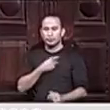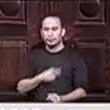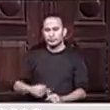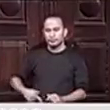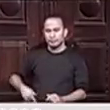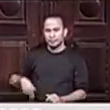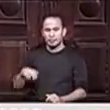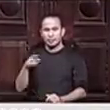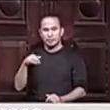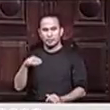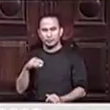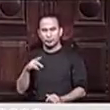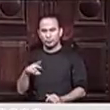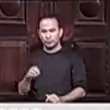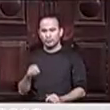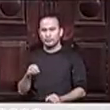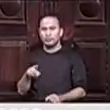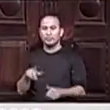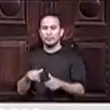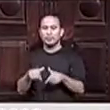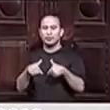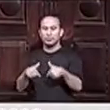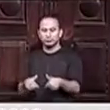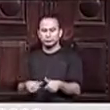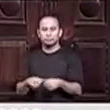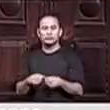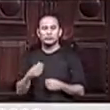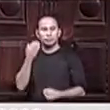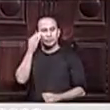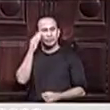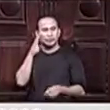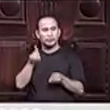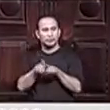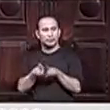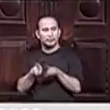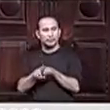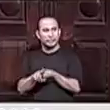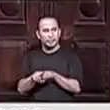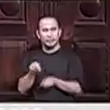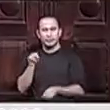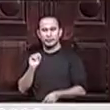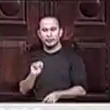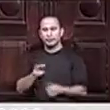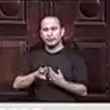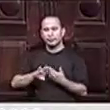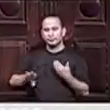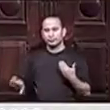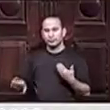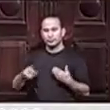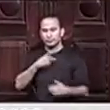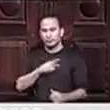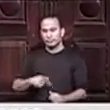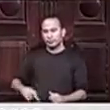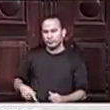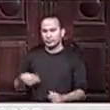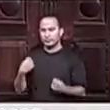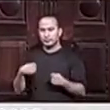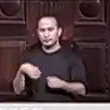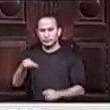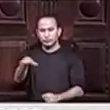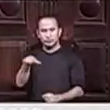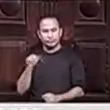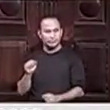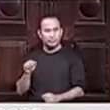República um ato de grandeza a bem do Brasil e entendendo também que, no caso do afastamento do presidente, devam se convocar